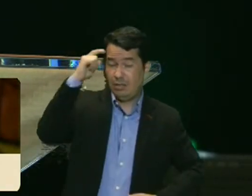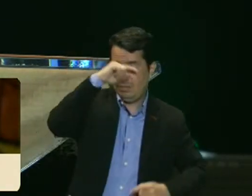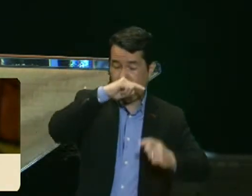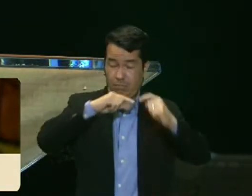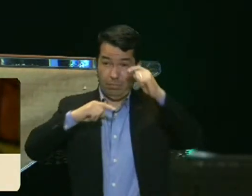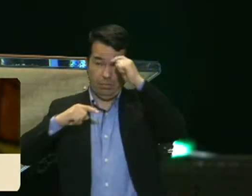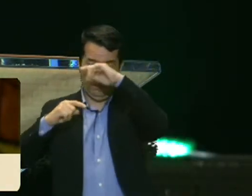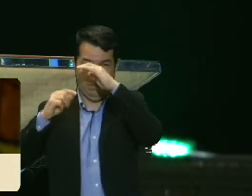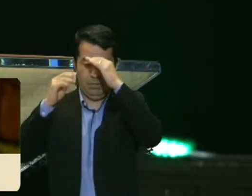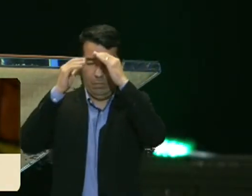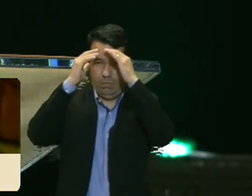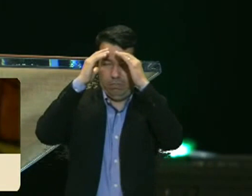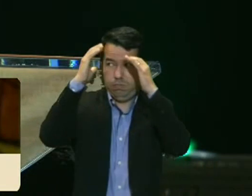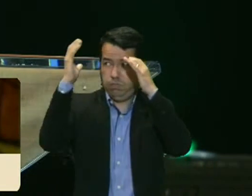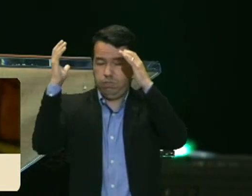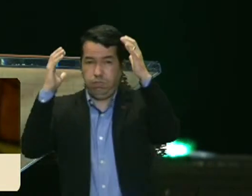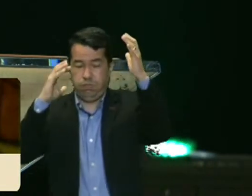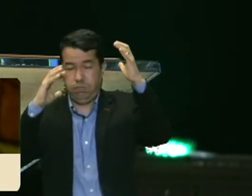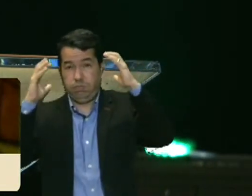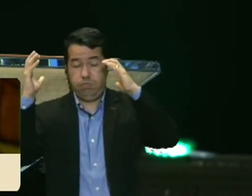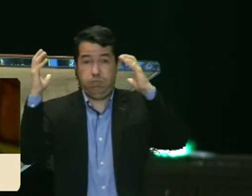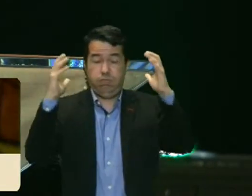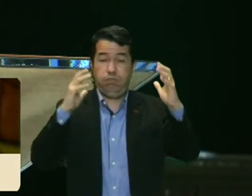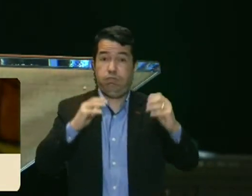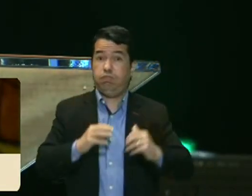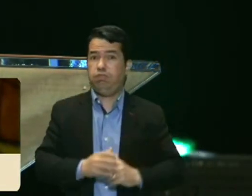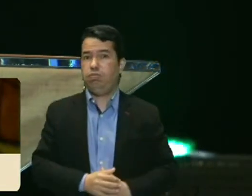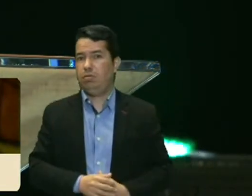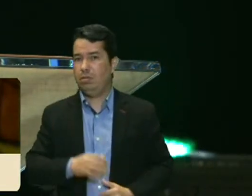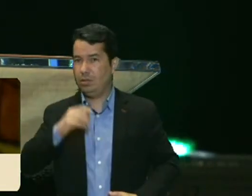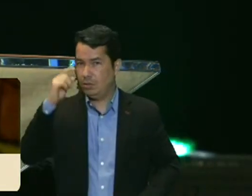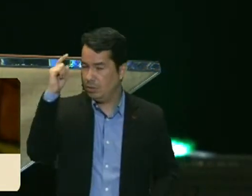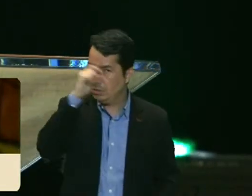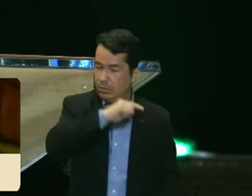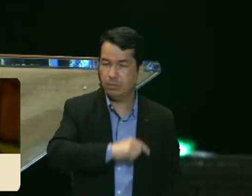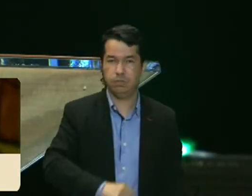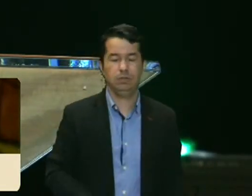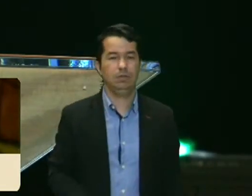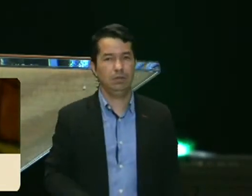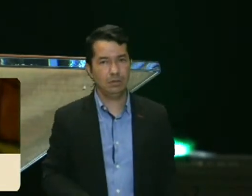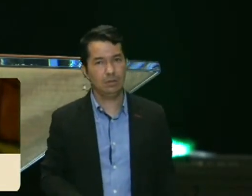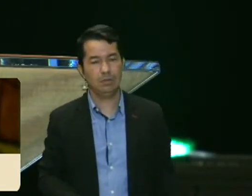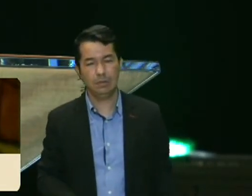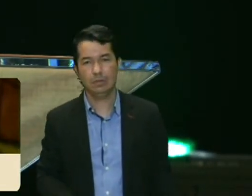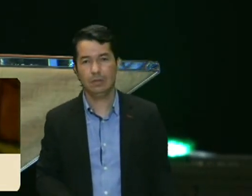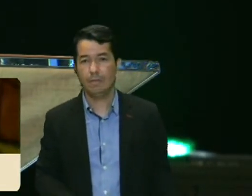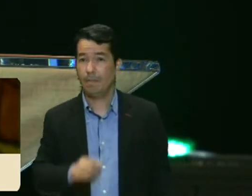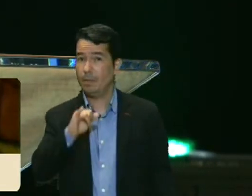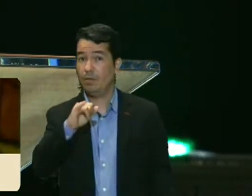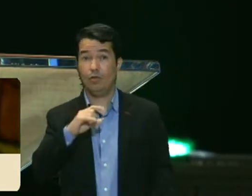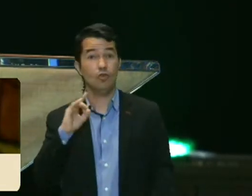e o cuidado de Deus, você pode ter certeza que as primeiras expressões que sairão dos nossos lábios não serão